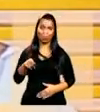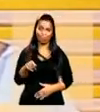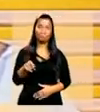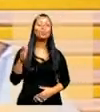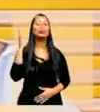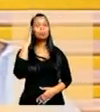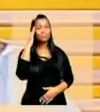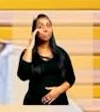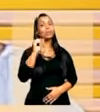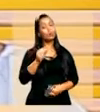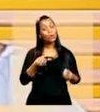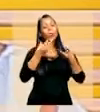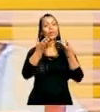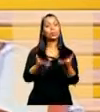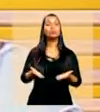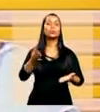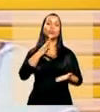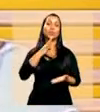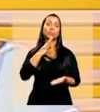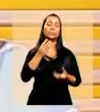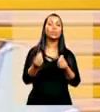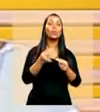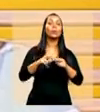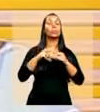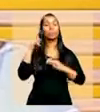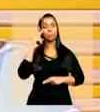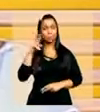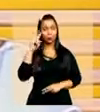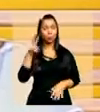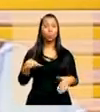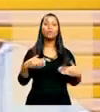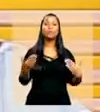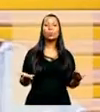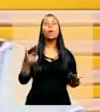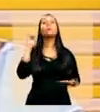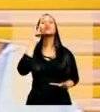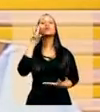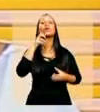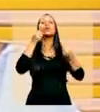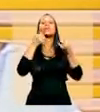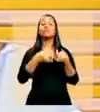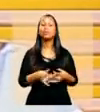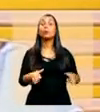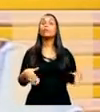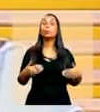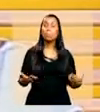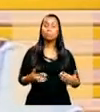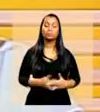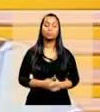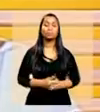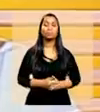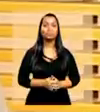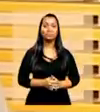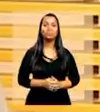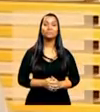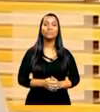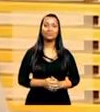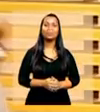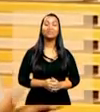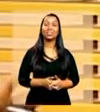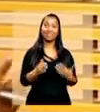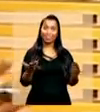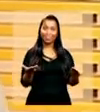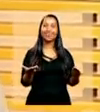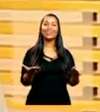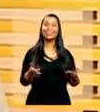gostos. Saber que eu tenho que transmitir conhecimento através da história. E qual a história eu vou contar? Bom, Matheus, é É com isso esse